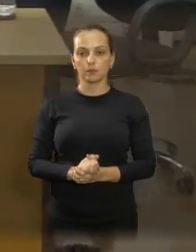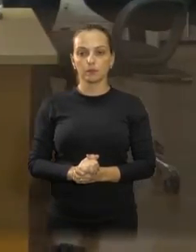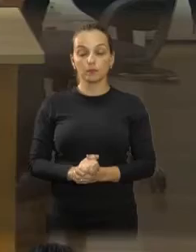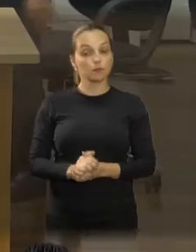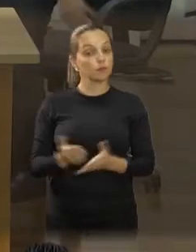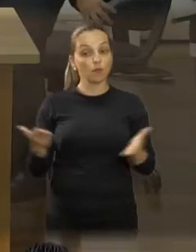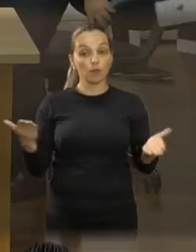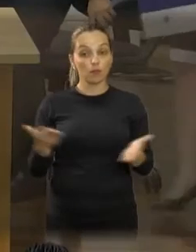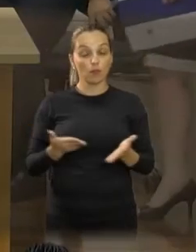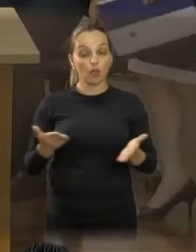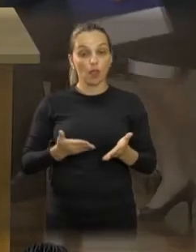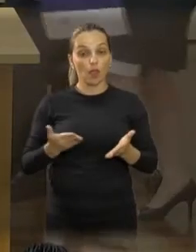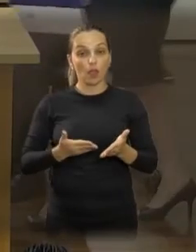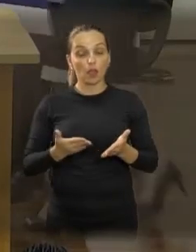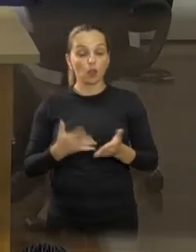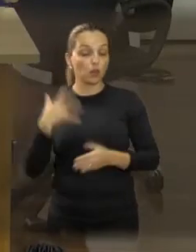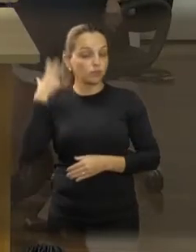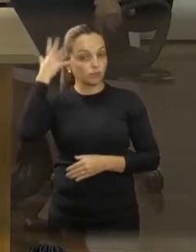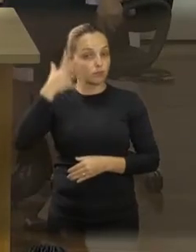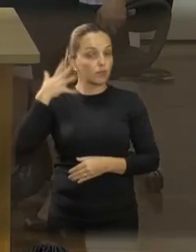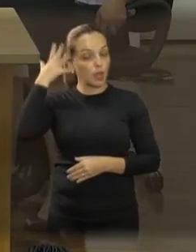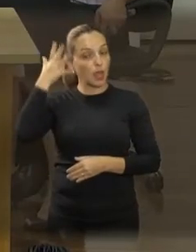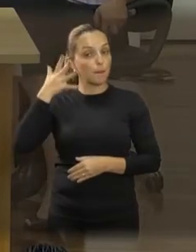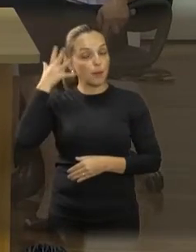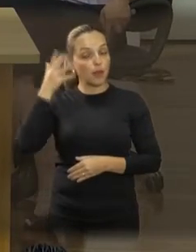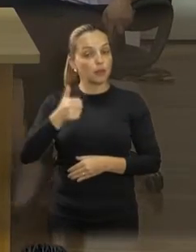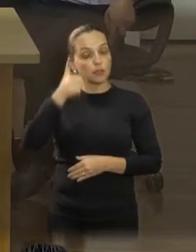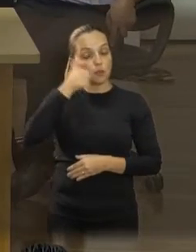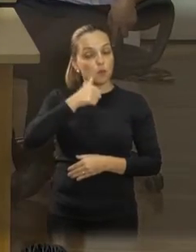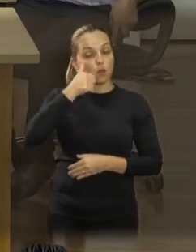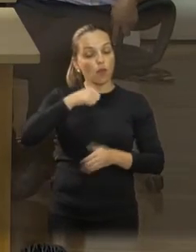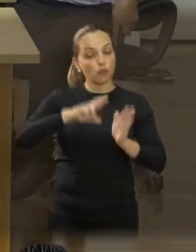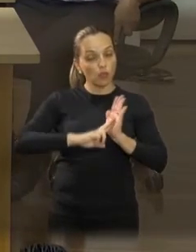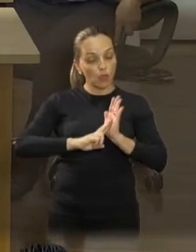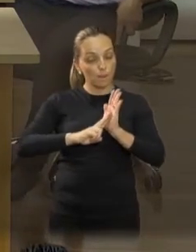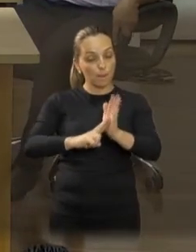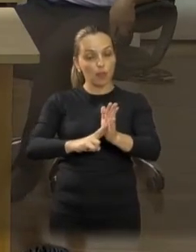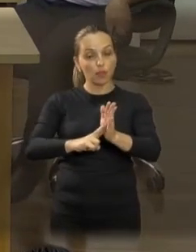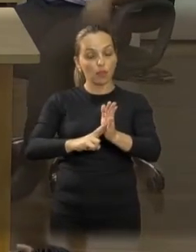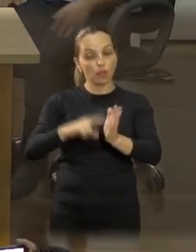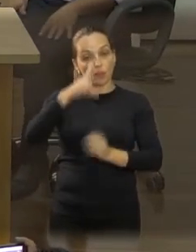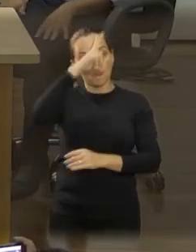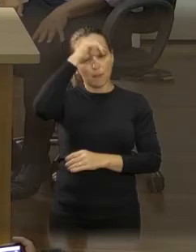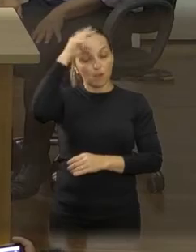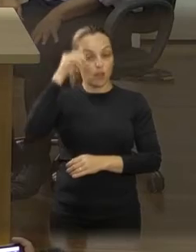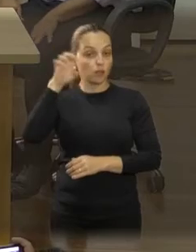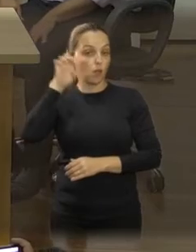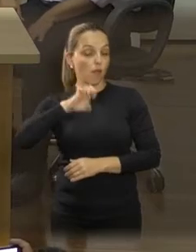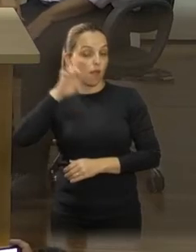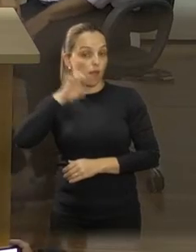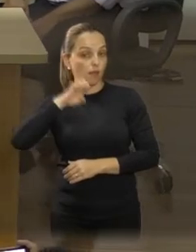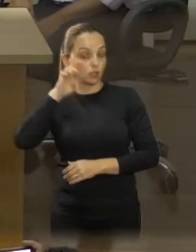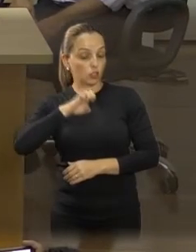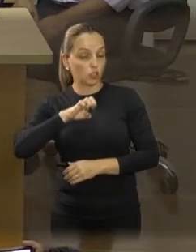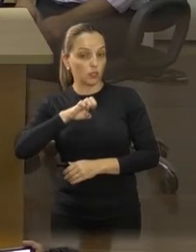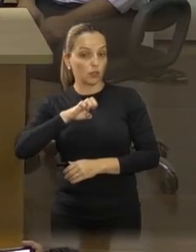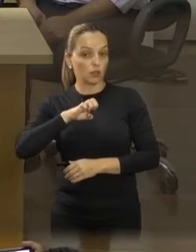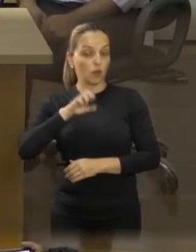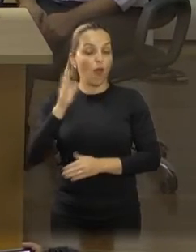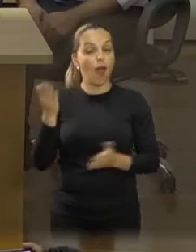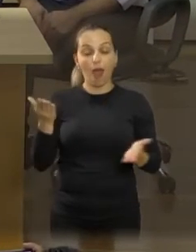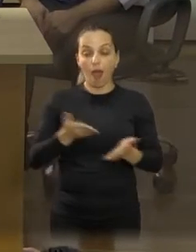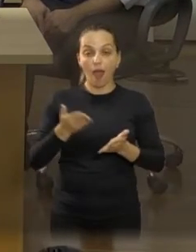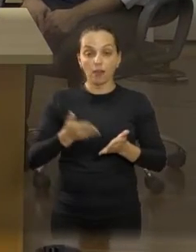Nesse momento, nós passamos a palavra à representante do prefeito de Araraquara, Edinho Silva. Com a palavra, a gerente